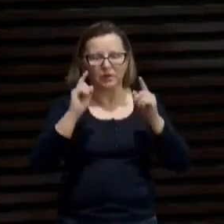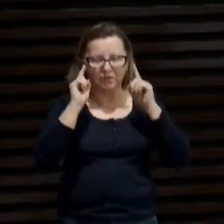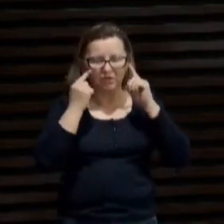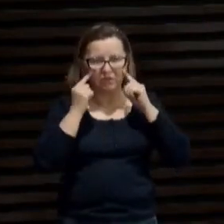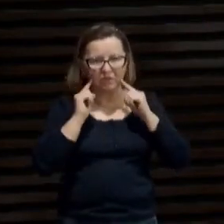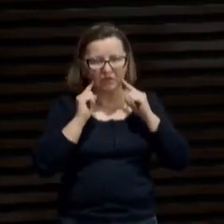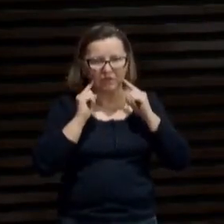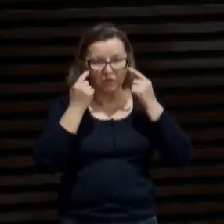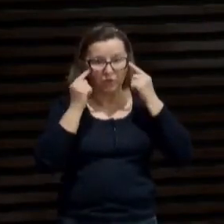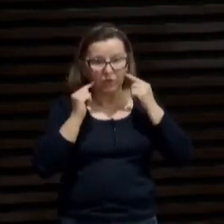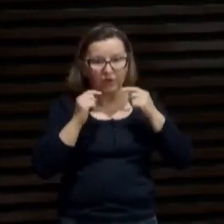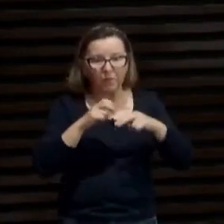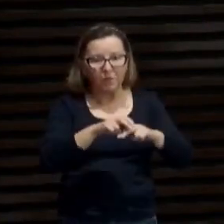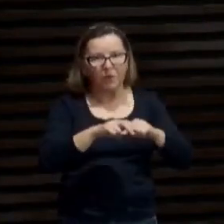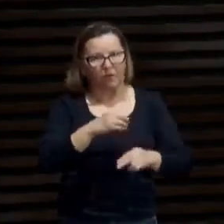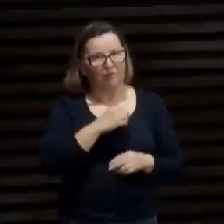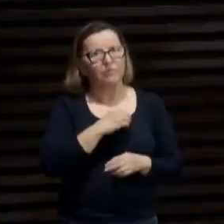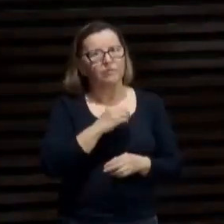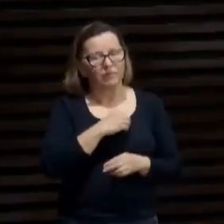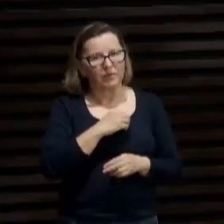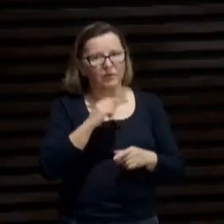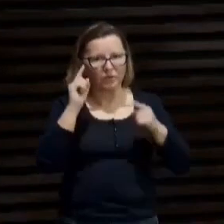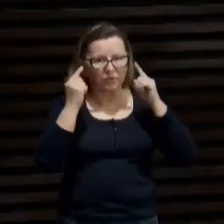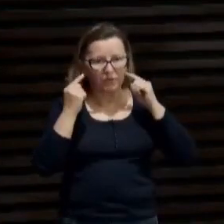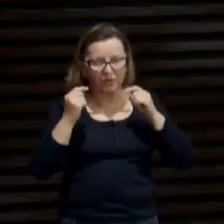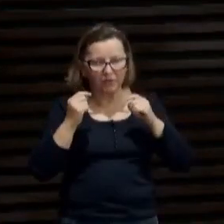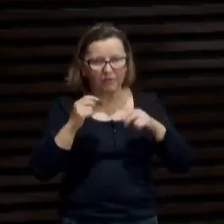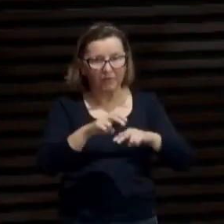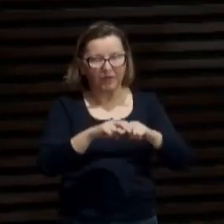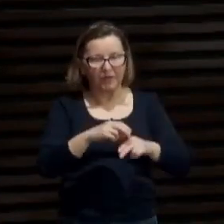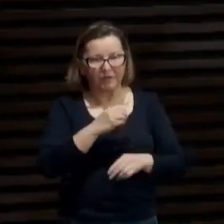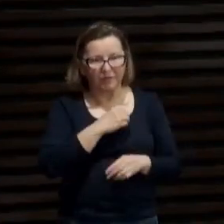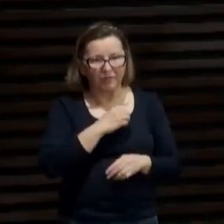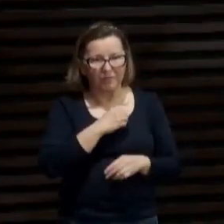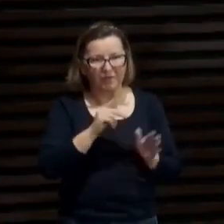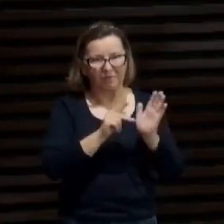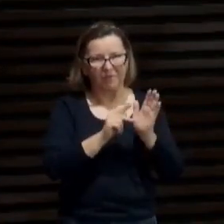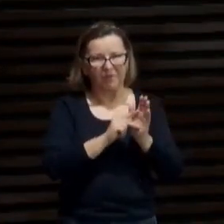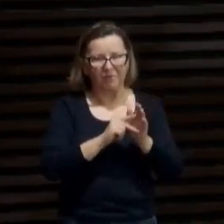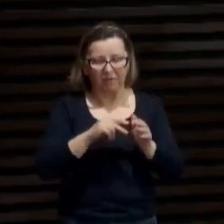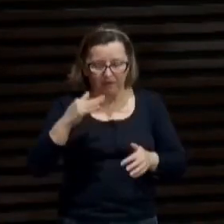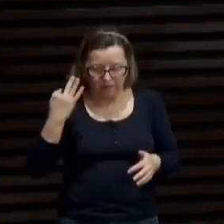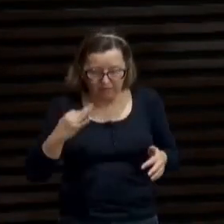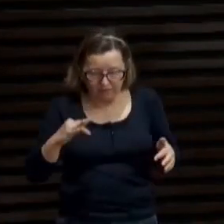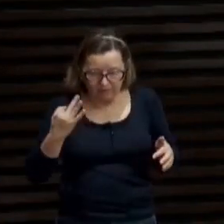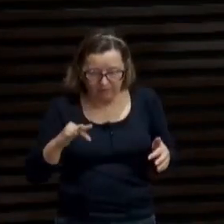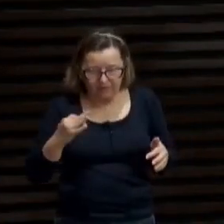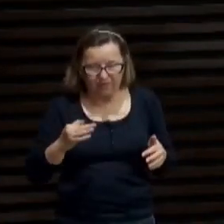Choram por causa do pecado no mundo. Choram por causa do pecado em si próprio, que dói,